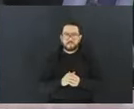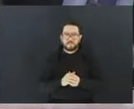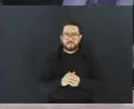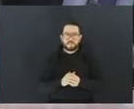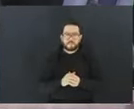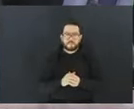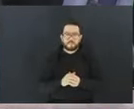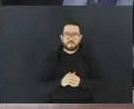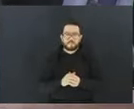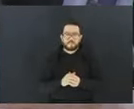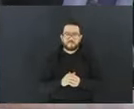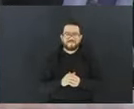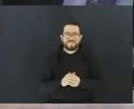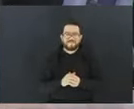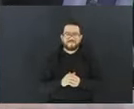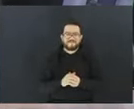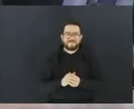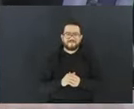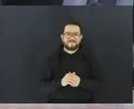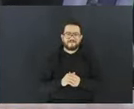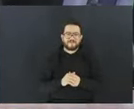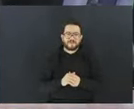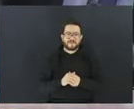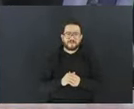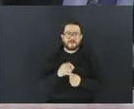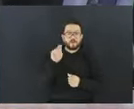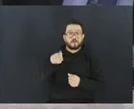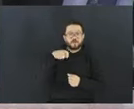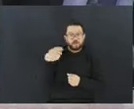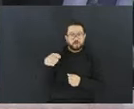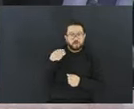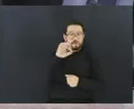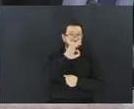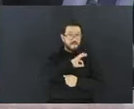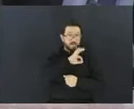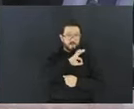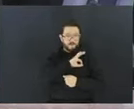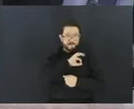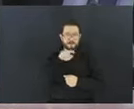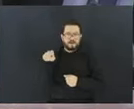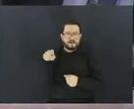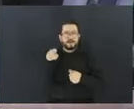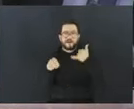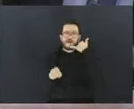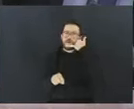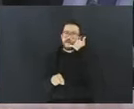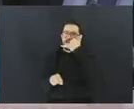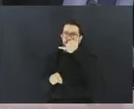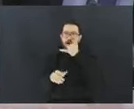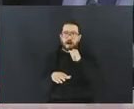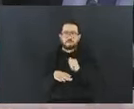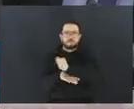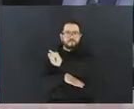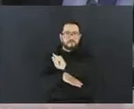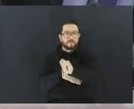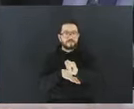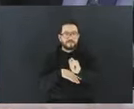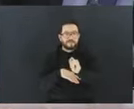também, isso onera demais a Polícia Militar. É claro que nós temos hoje bastante filtro, né, para evitar que isso